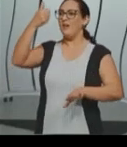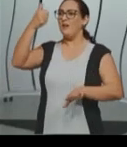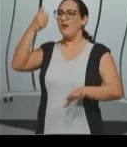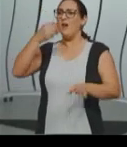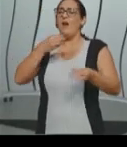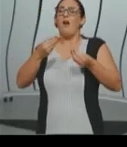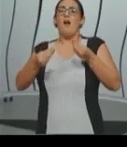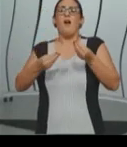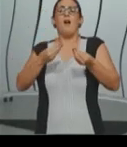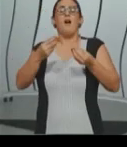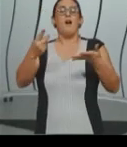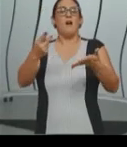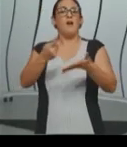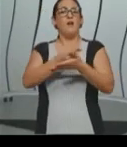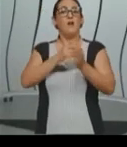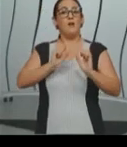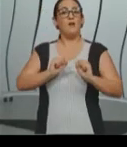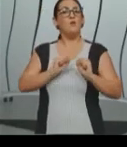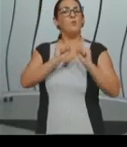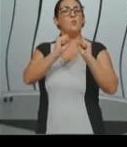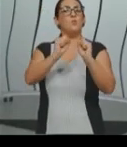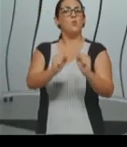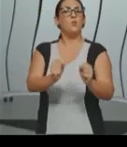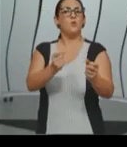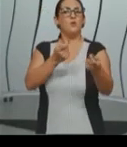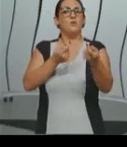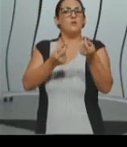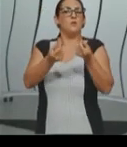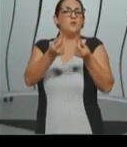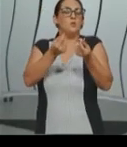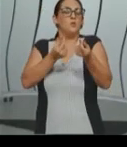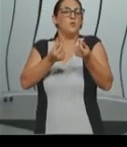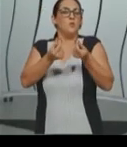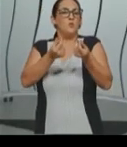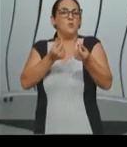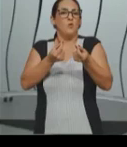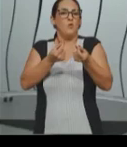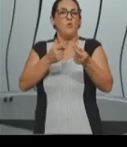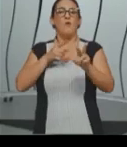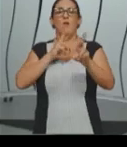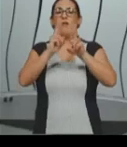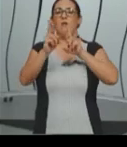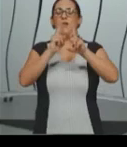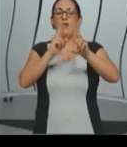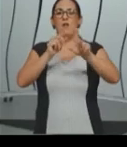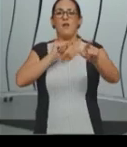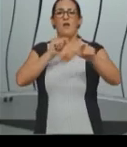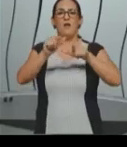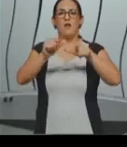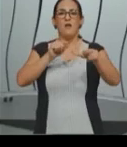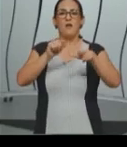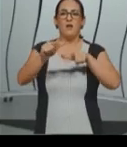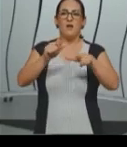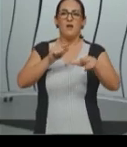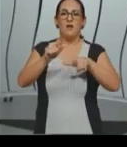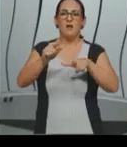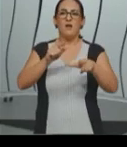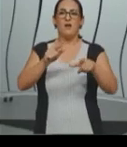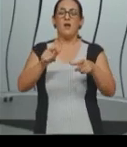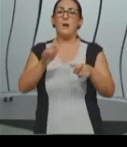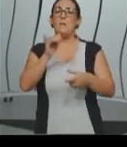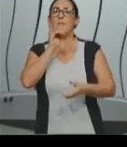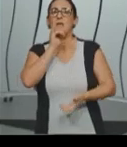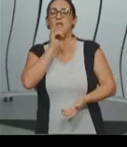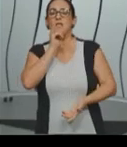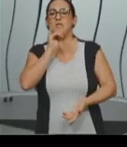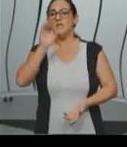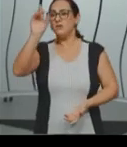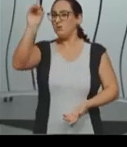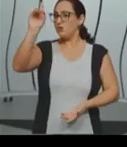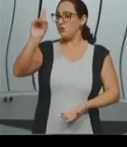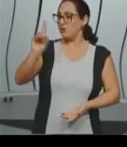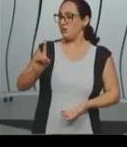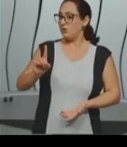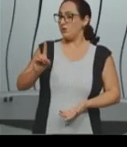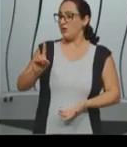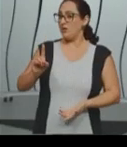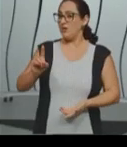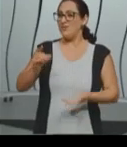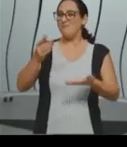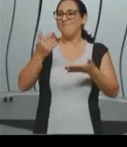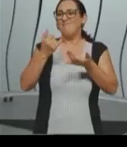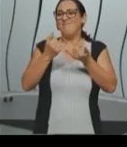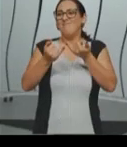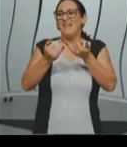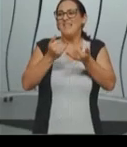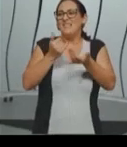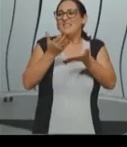mesmo, poder econômico, e muitas vezes a relação de trabalho, aquela questão ali dos direitos, né, ela acaba perdendo